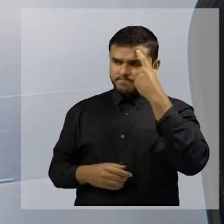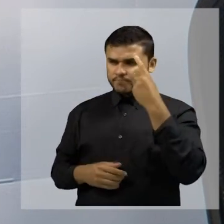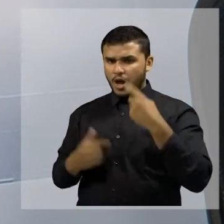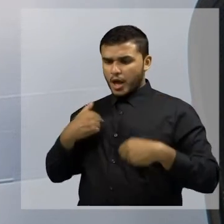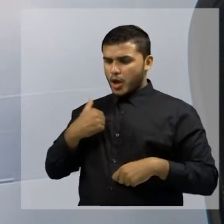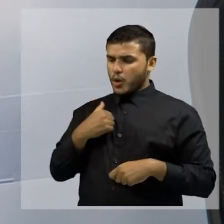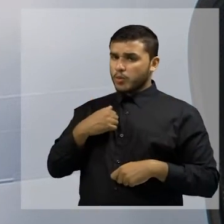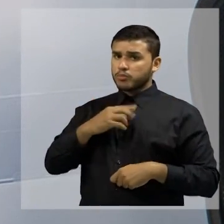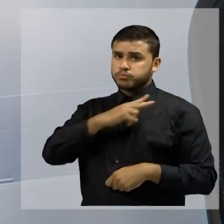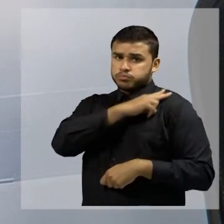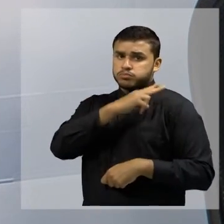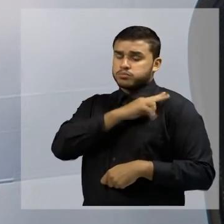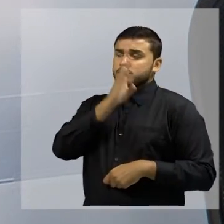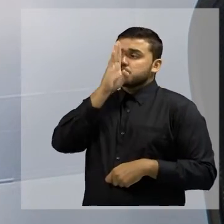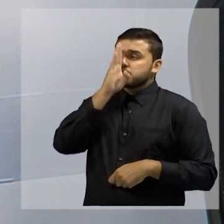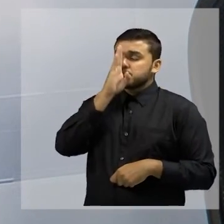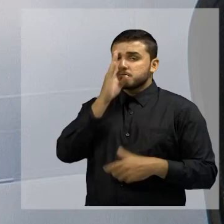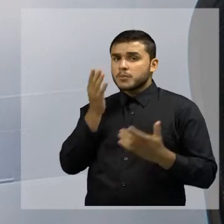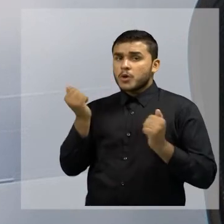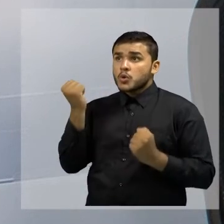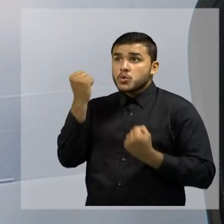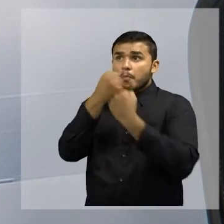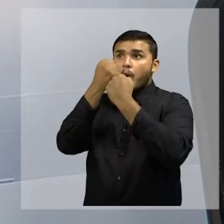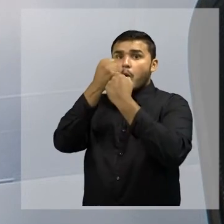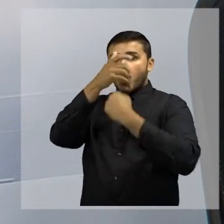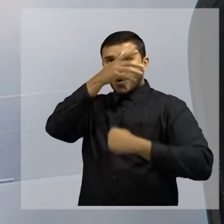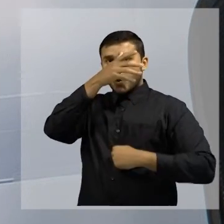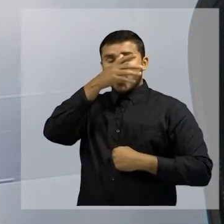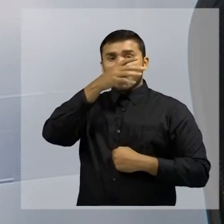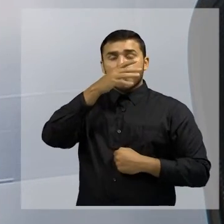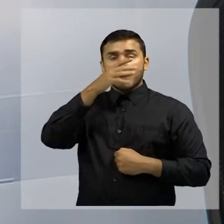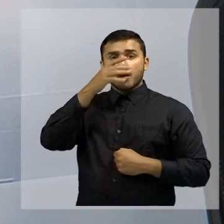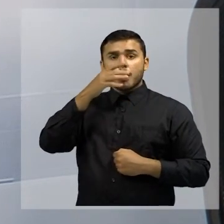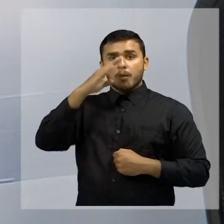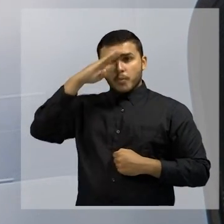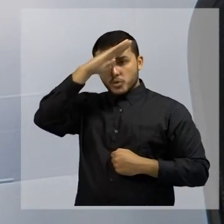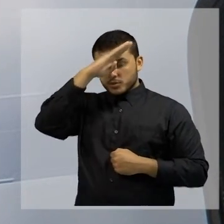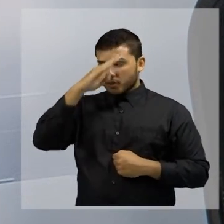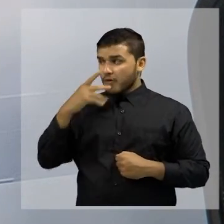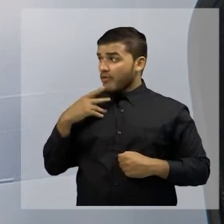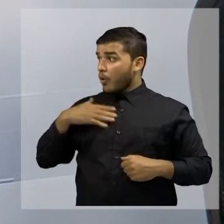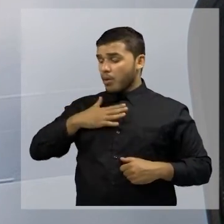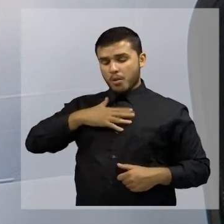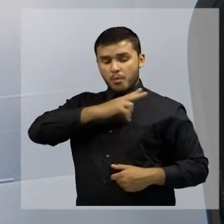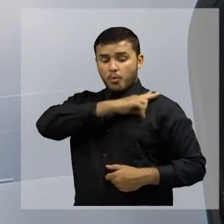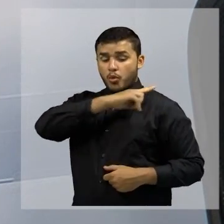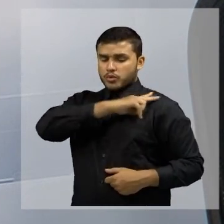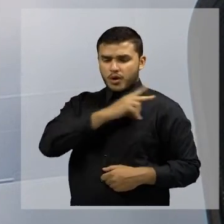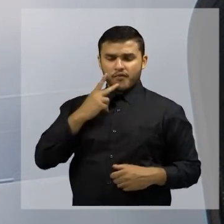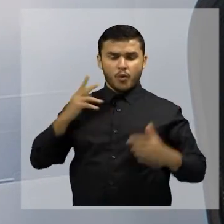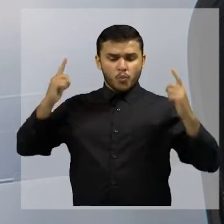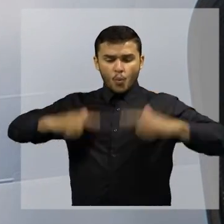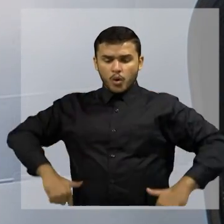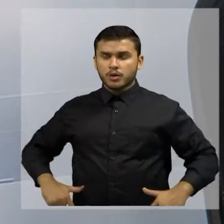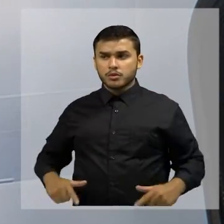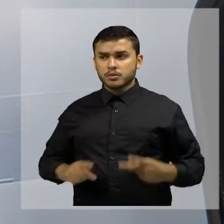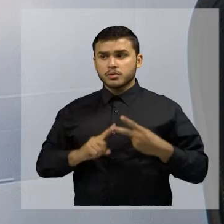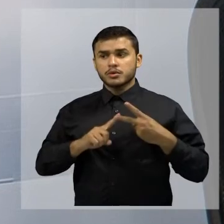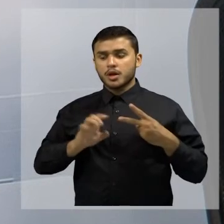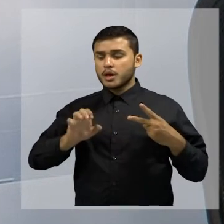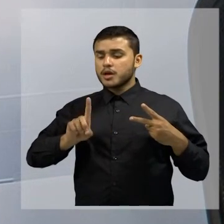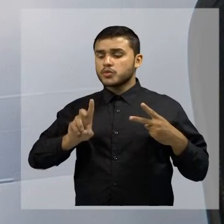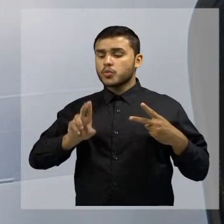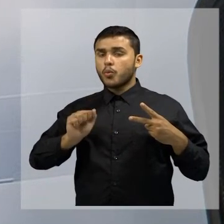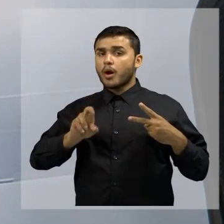cara mais ligado à defesa do governo federal. E ele tem se mostrado um cara independente. Ele e o senador Luiz Eduardo Girão,